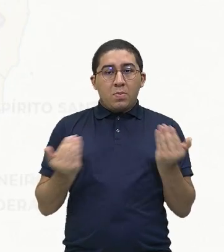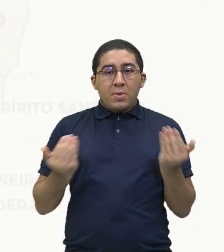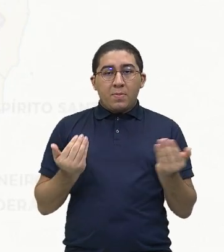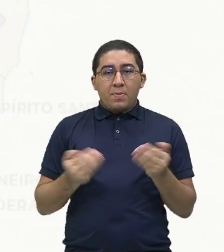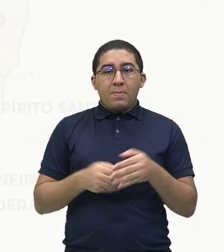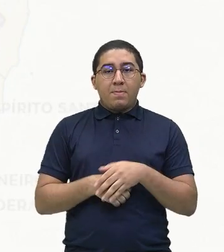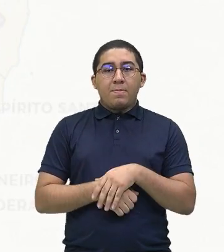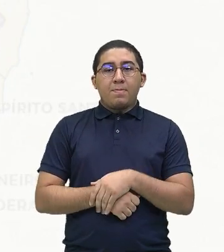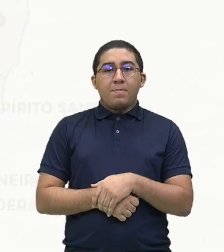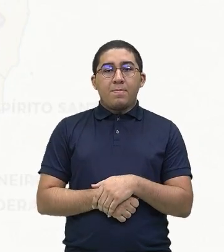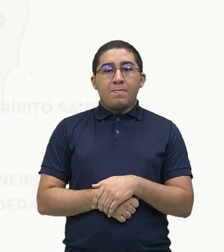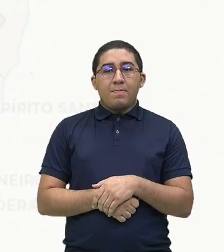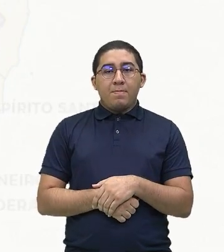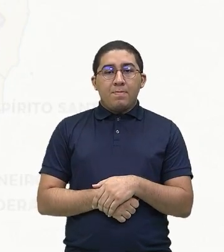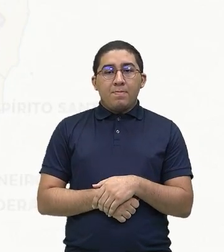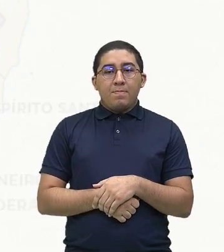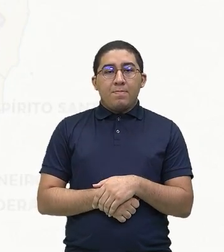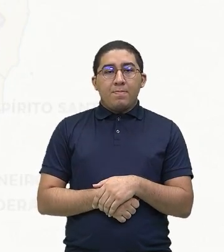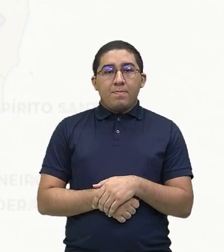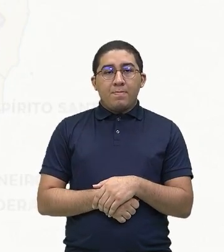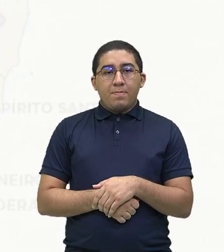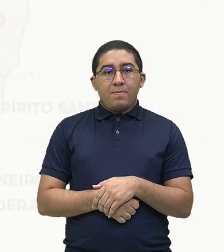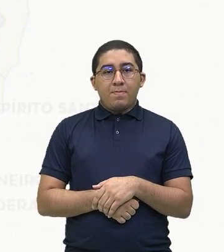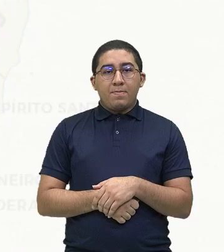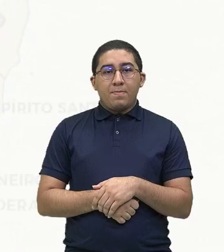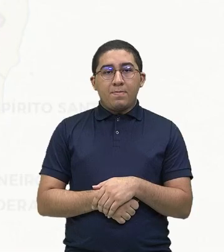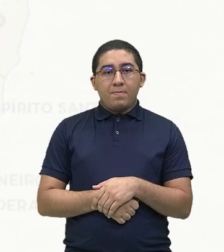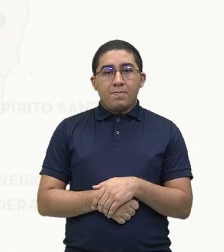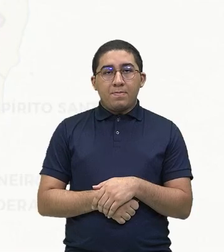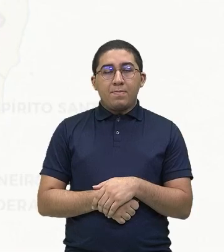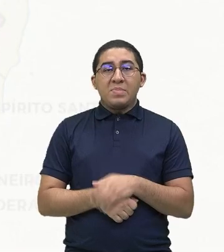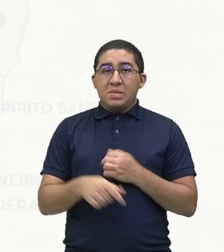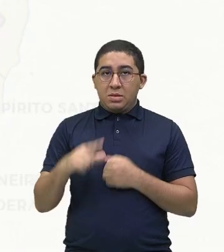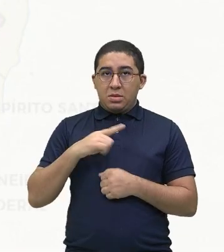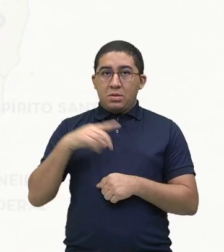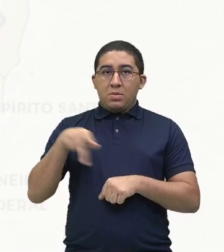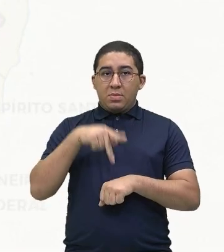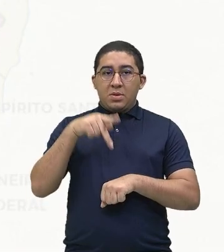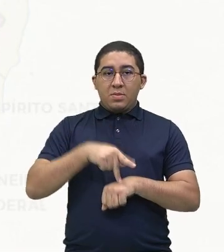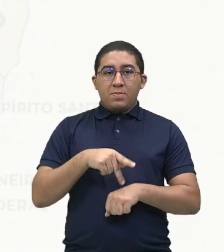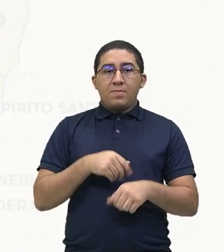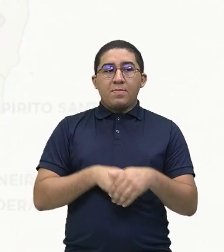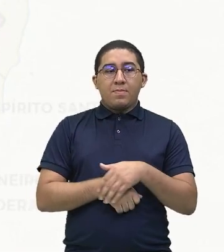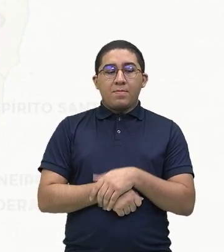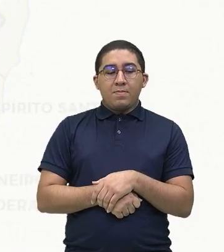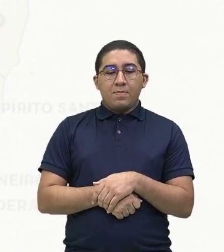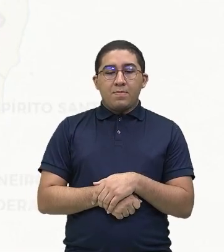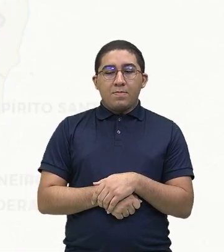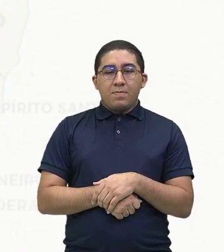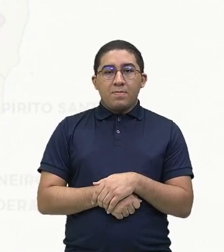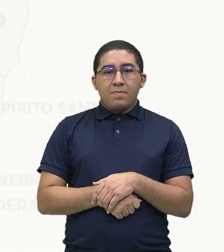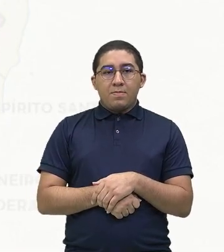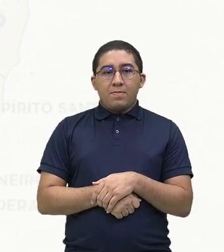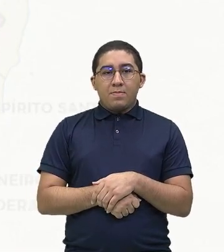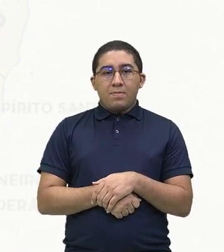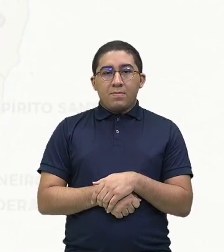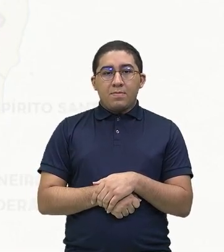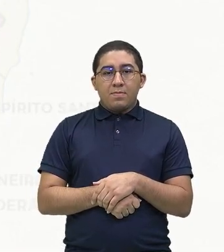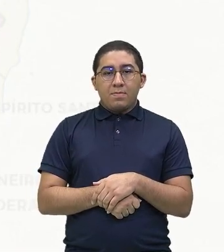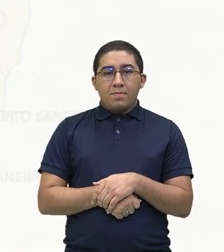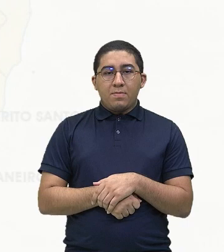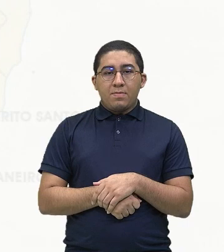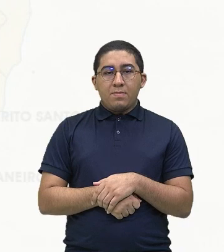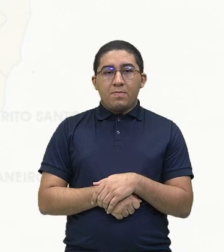atual regionalização que nós temos atualmente no nosso país. Vamos agora para a década de 60.